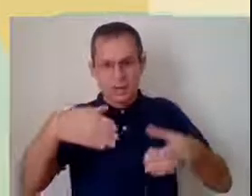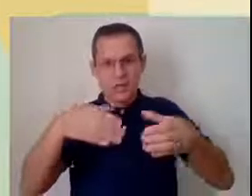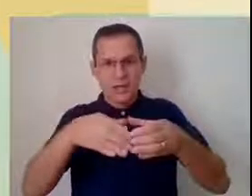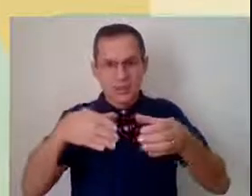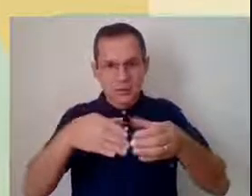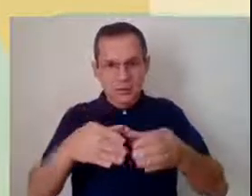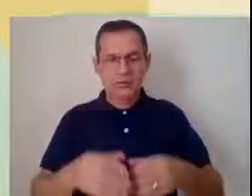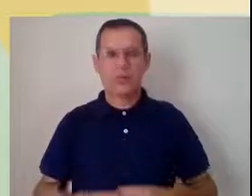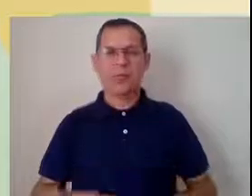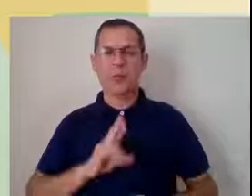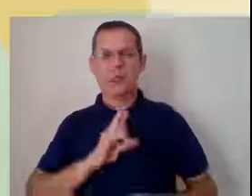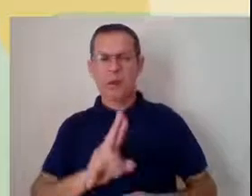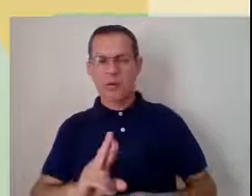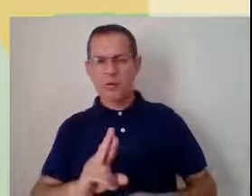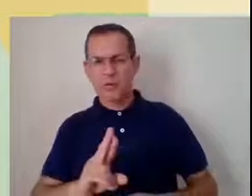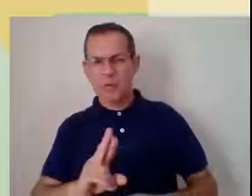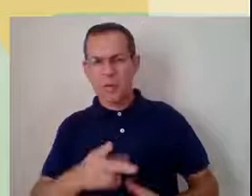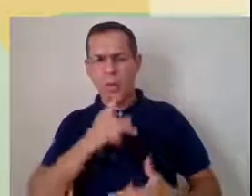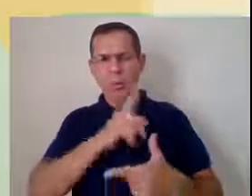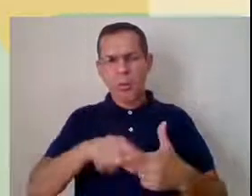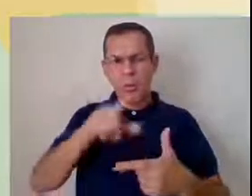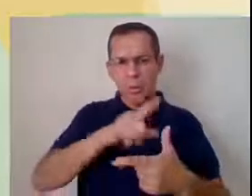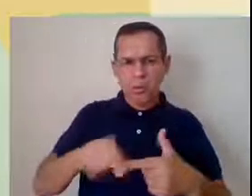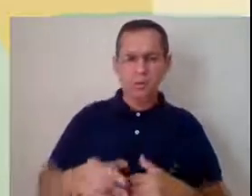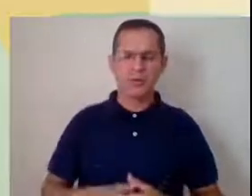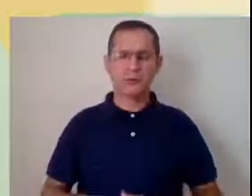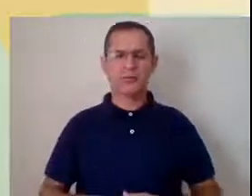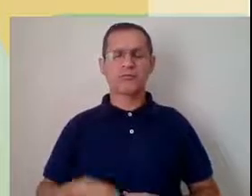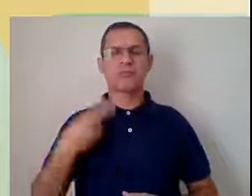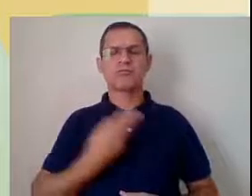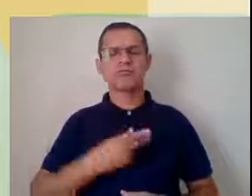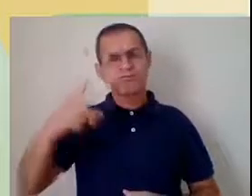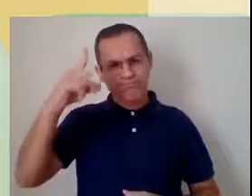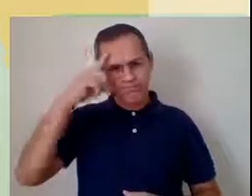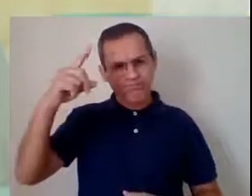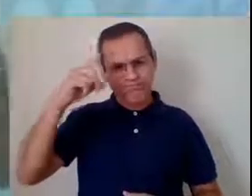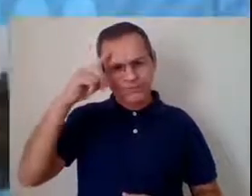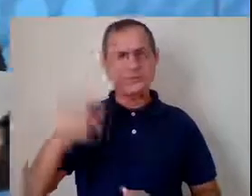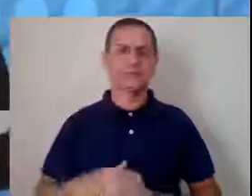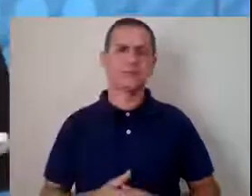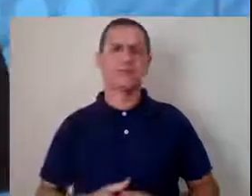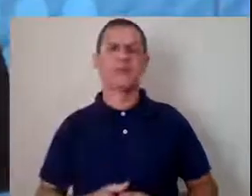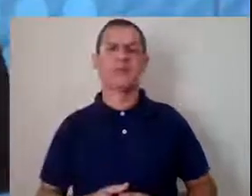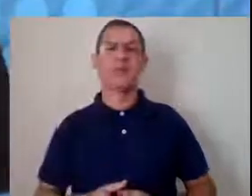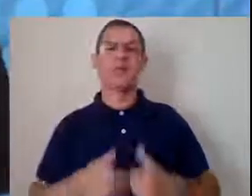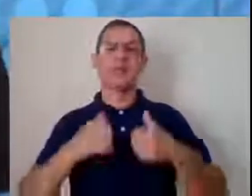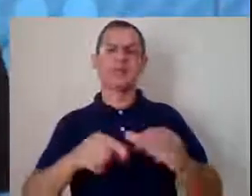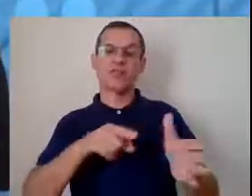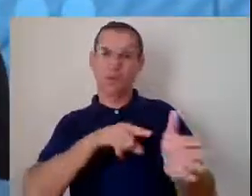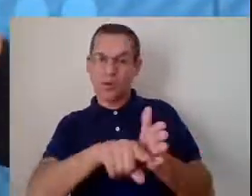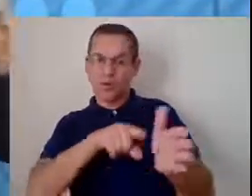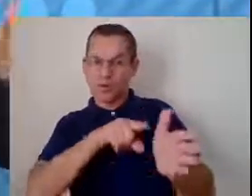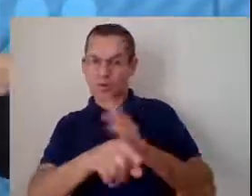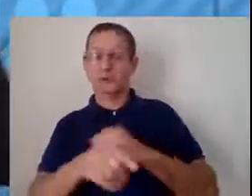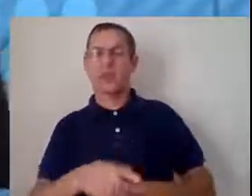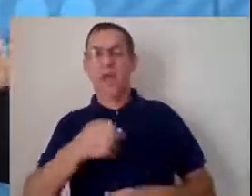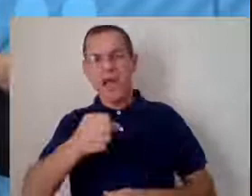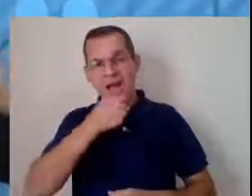conjunto para resolver problemas aí do nosso cotidiano. Essa é uma das questões aí.